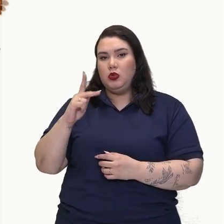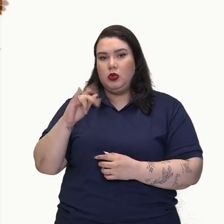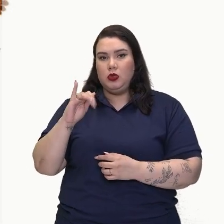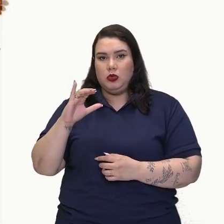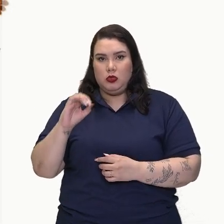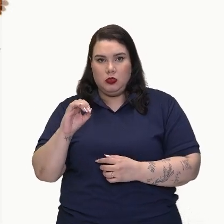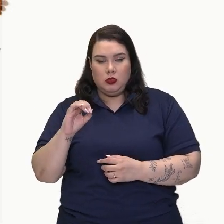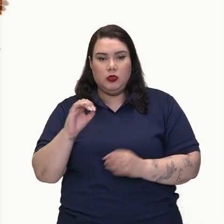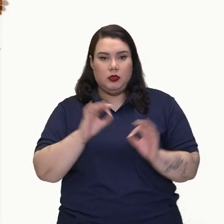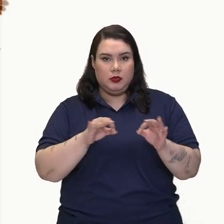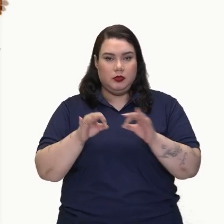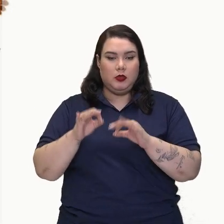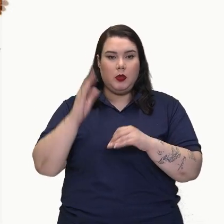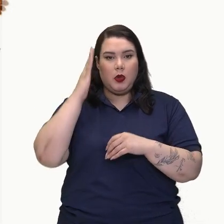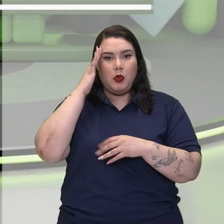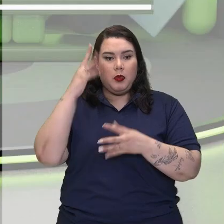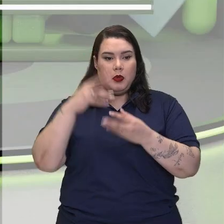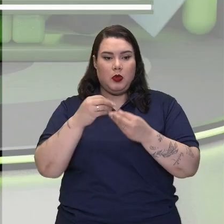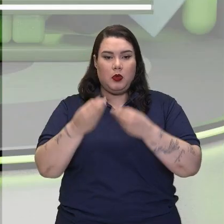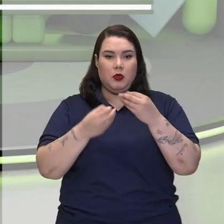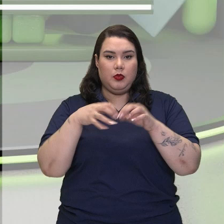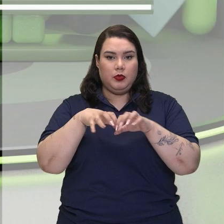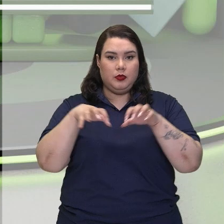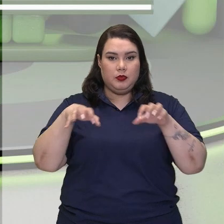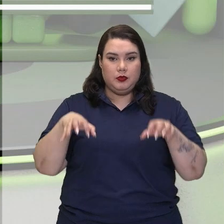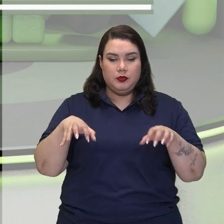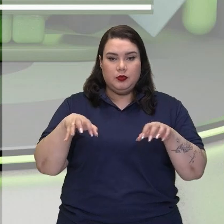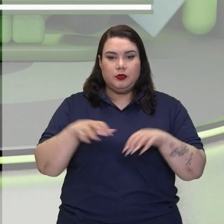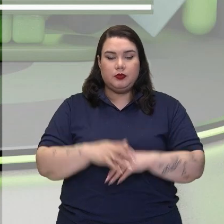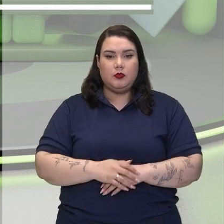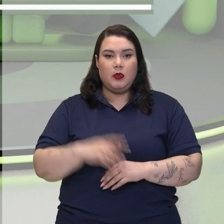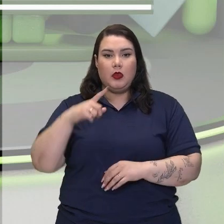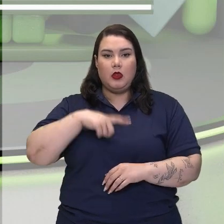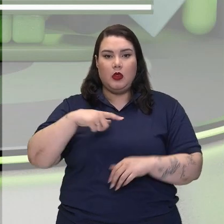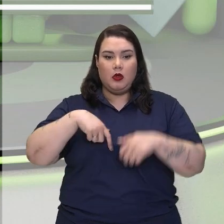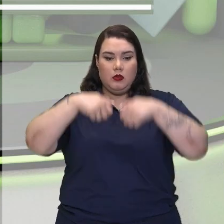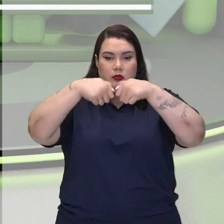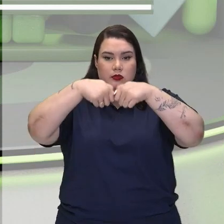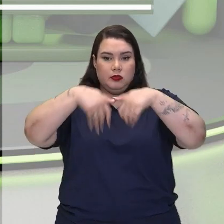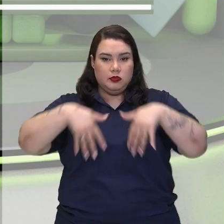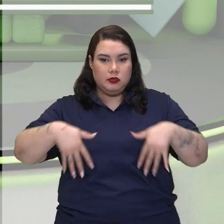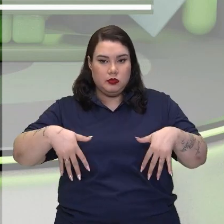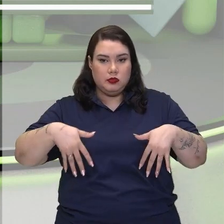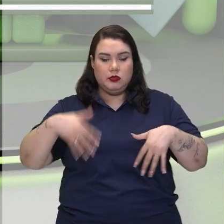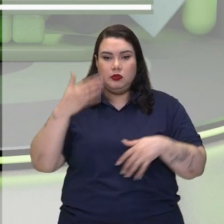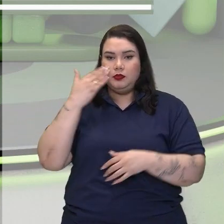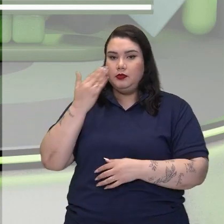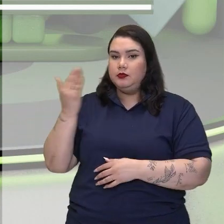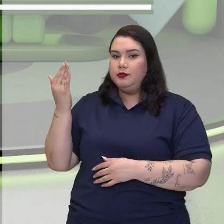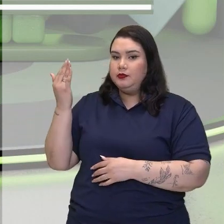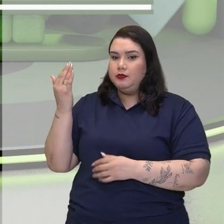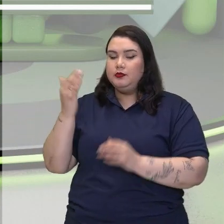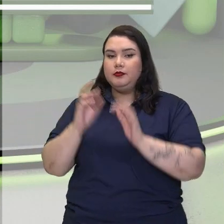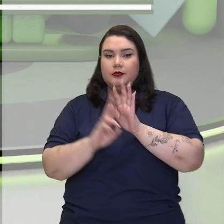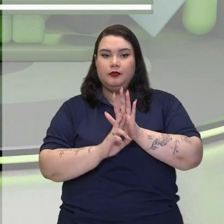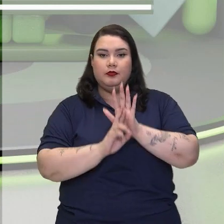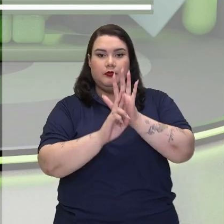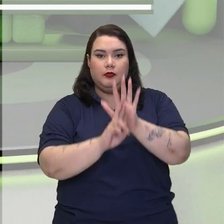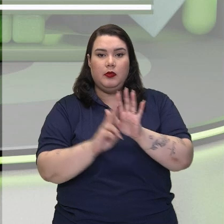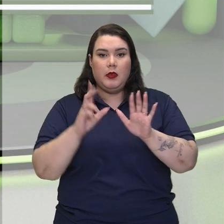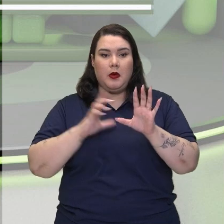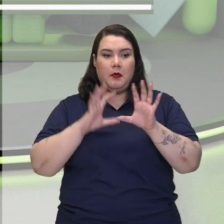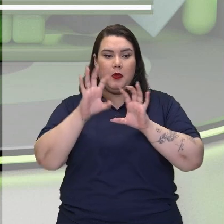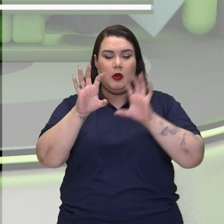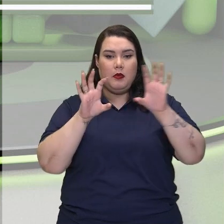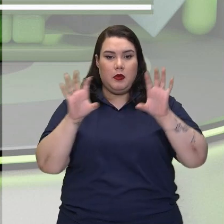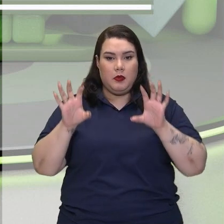ela é dividida. Olha só. Eu tenho aqui ao lado, né, uma representação onde divide